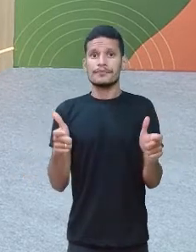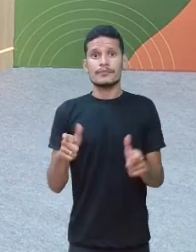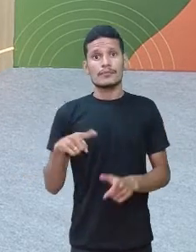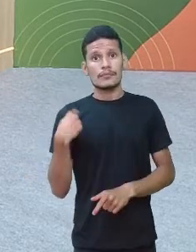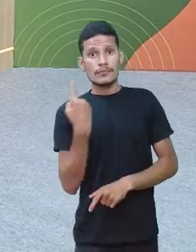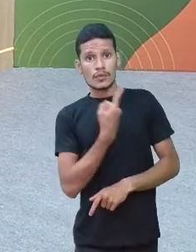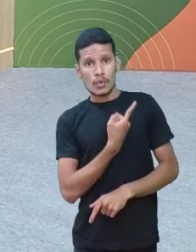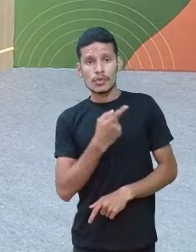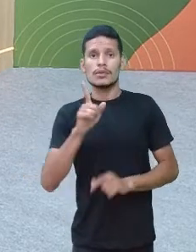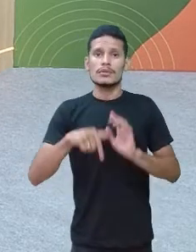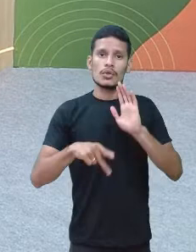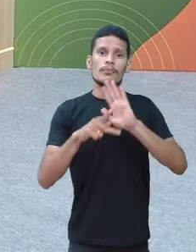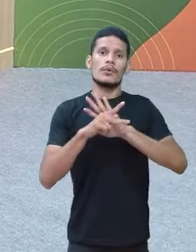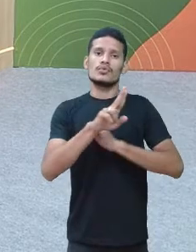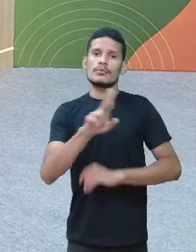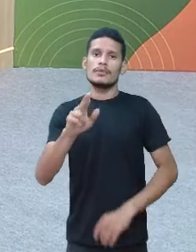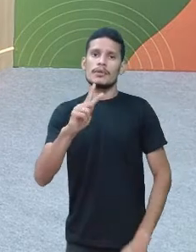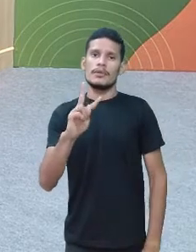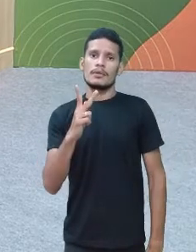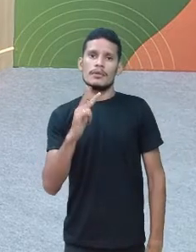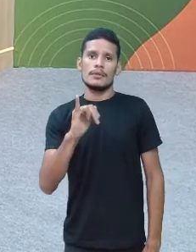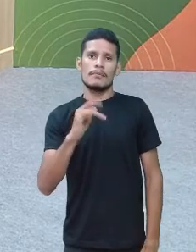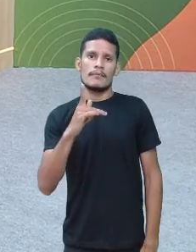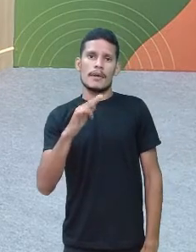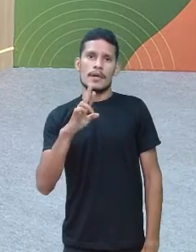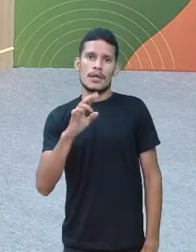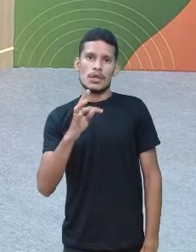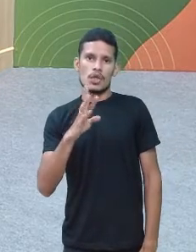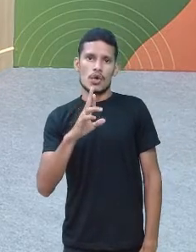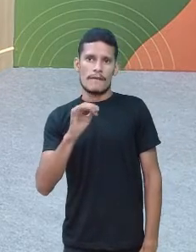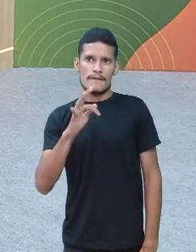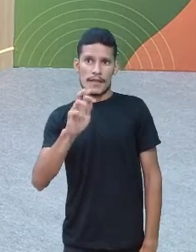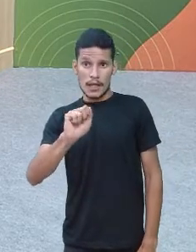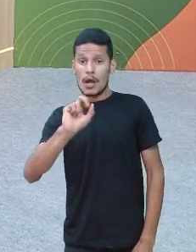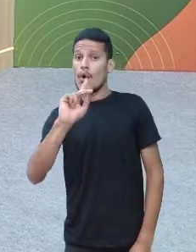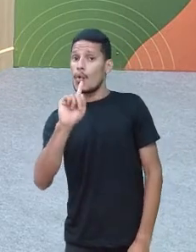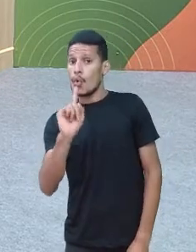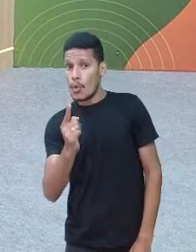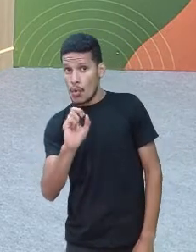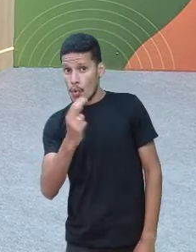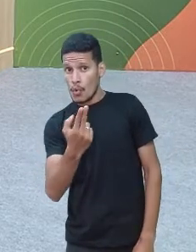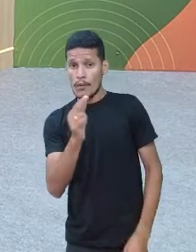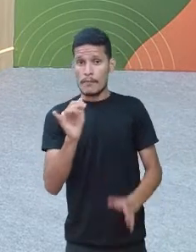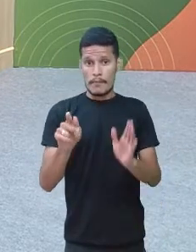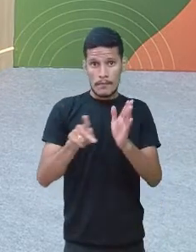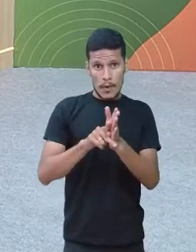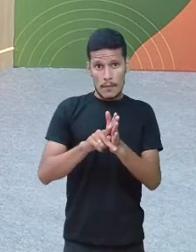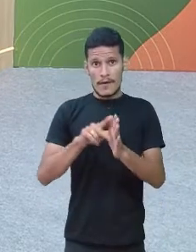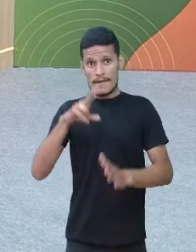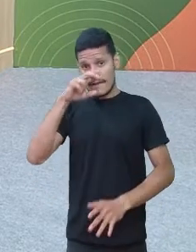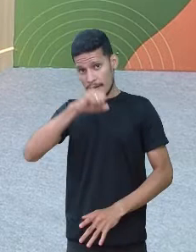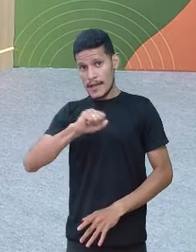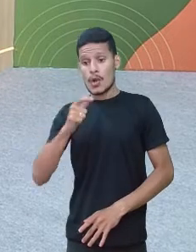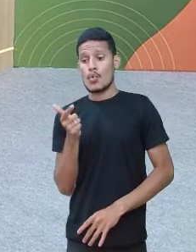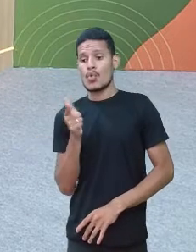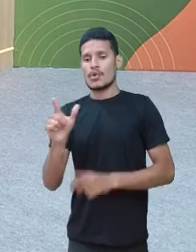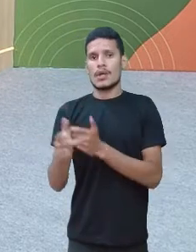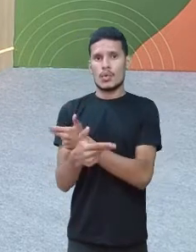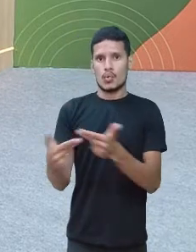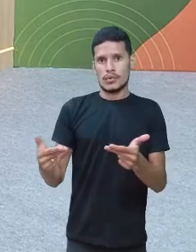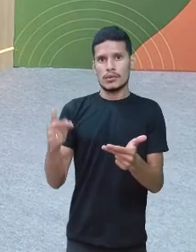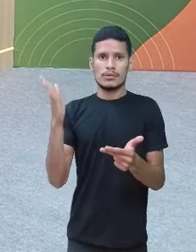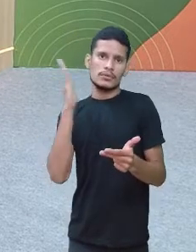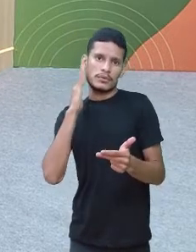de hipertrofia. Certo? Ou fortalecimento, que aí é uma outra coisa, eu estou falando de força, né? Eu